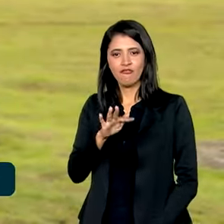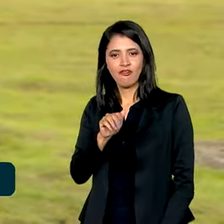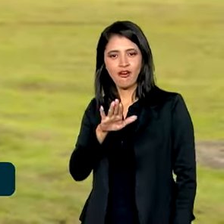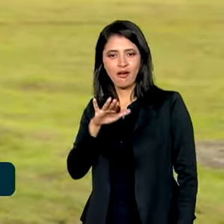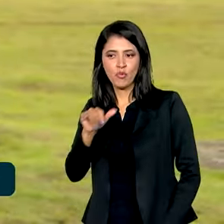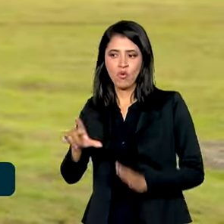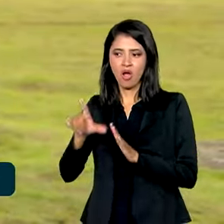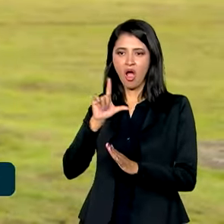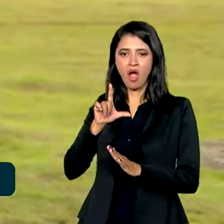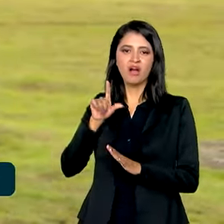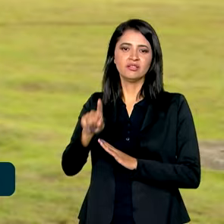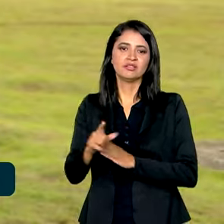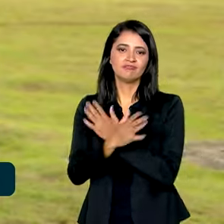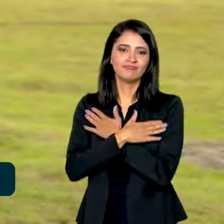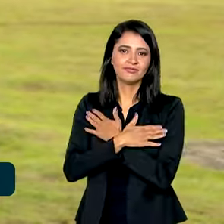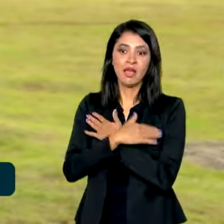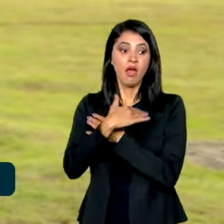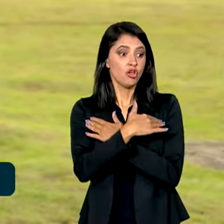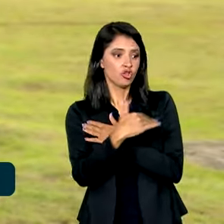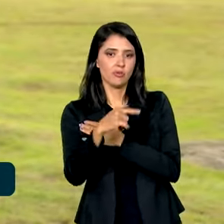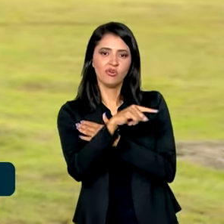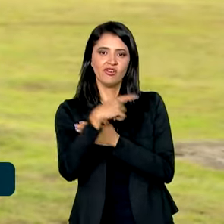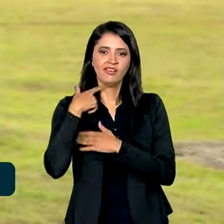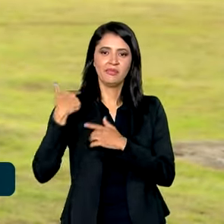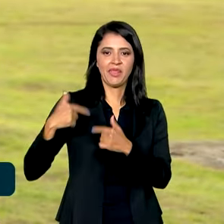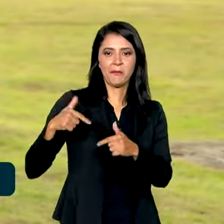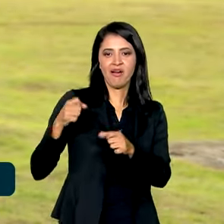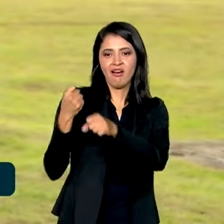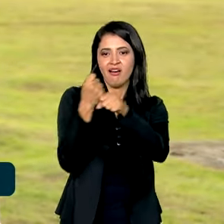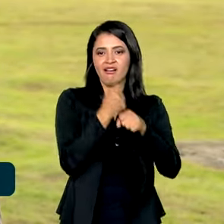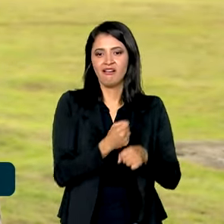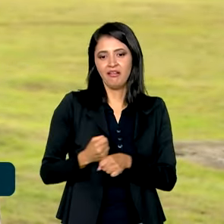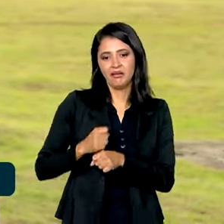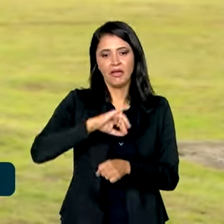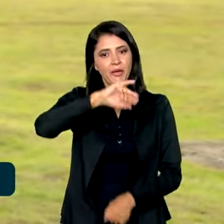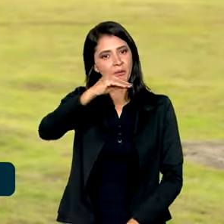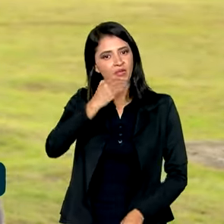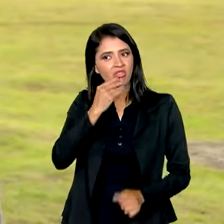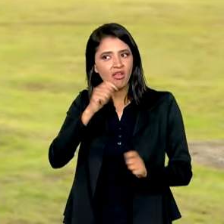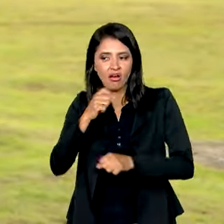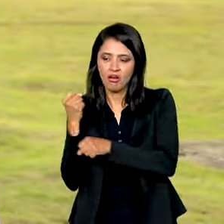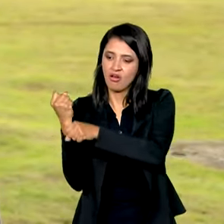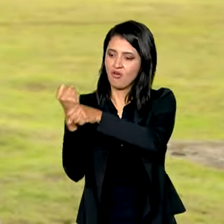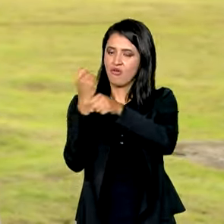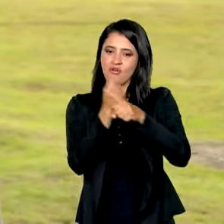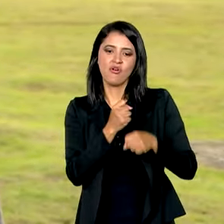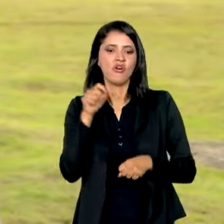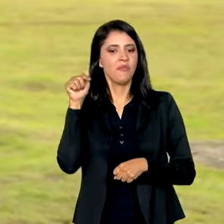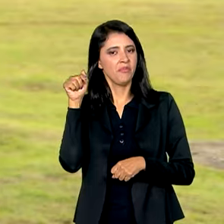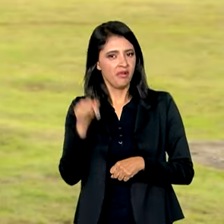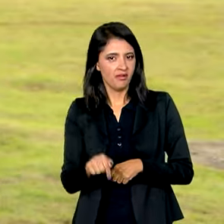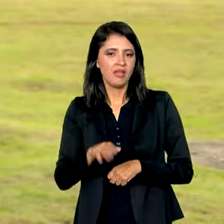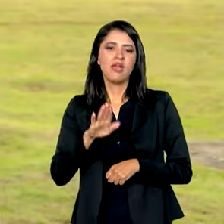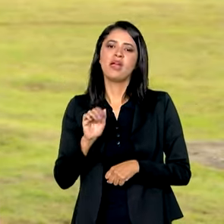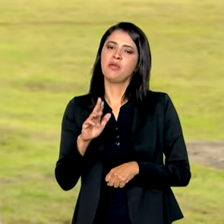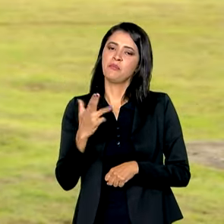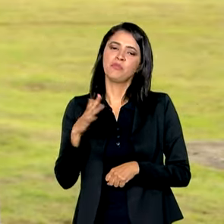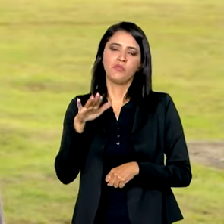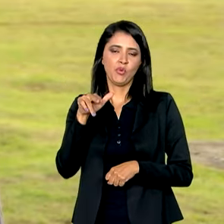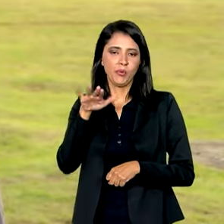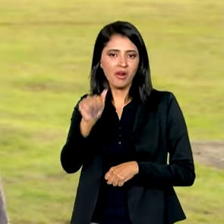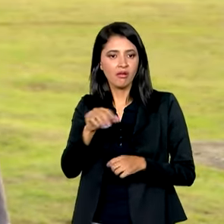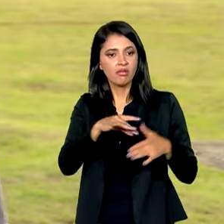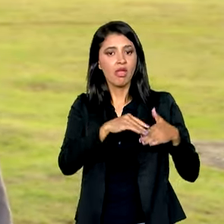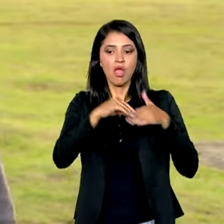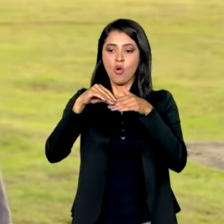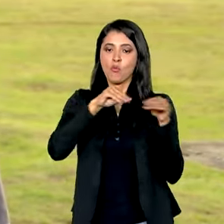estava desempregado quando foi chamado para trabalhar na obra. E aí surgiu a oportunidade dessa obra aqui, da Hemobras, então eu me desloquei